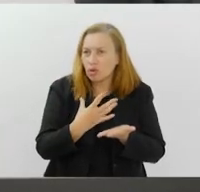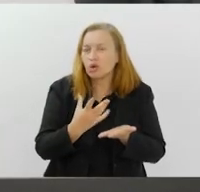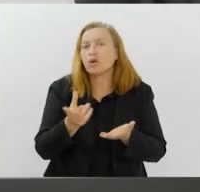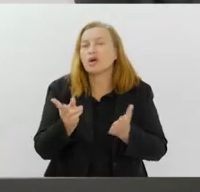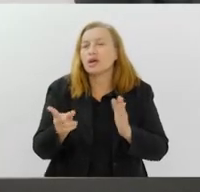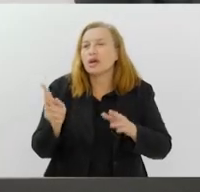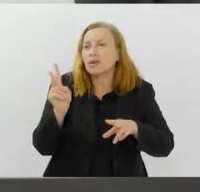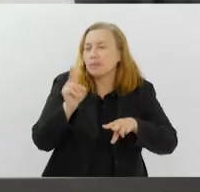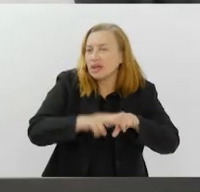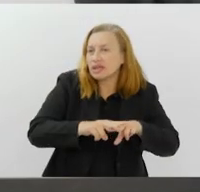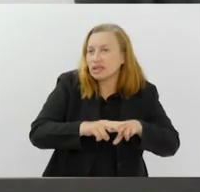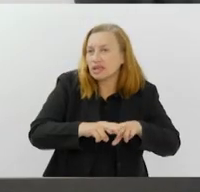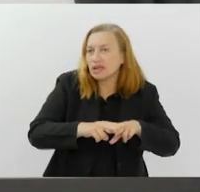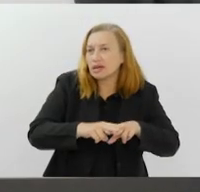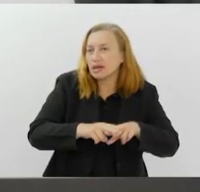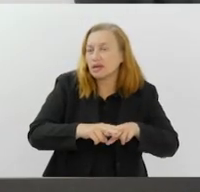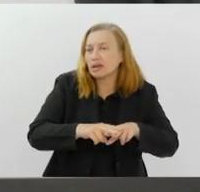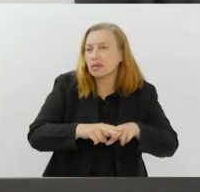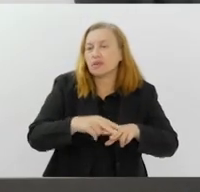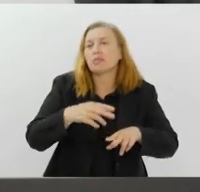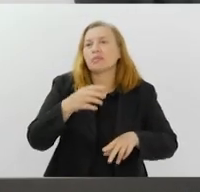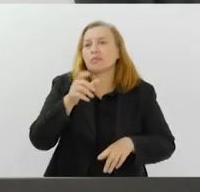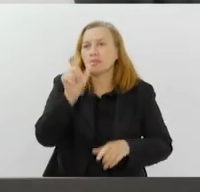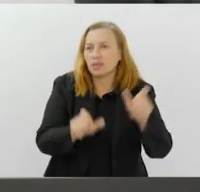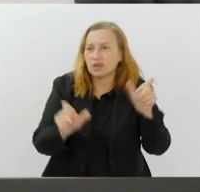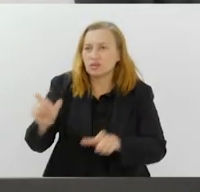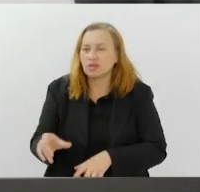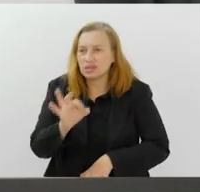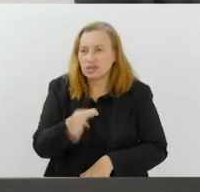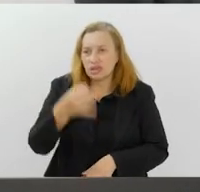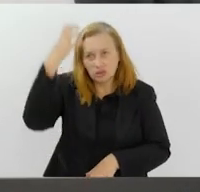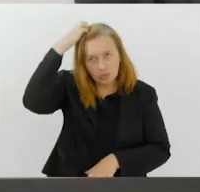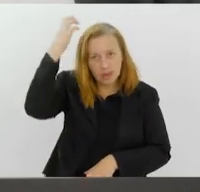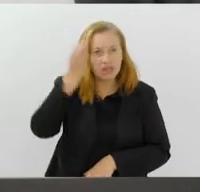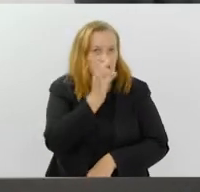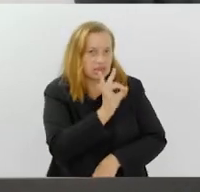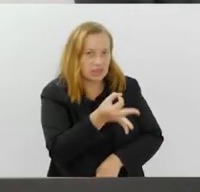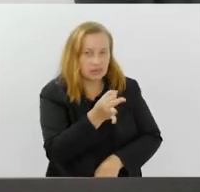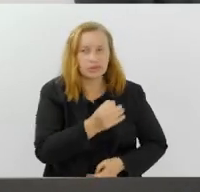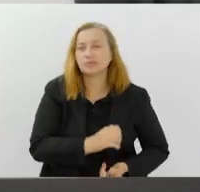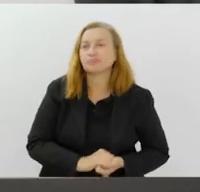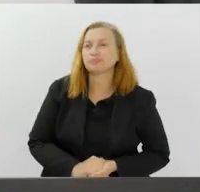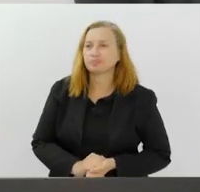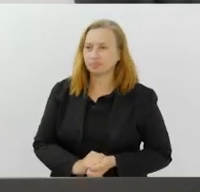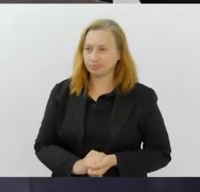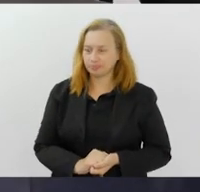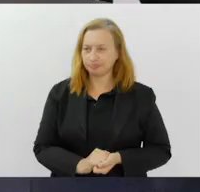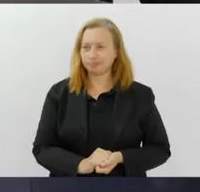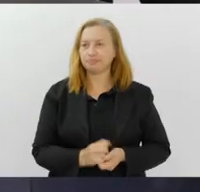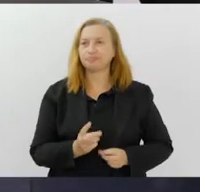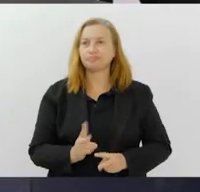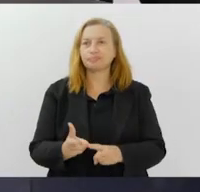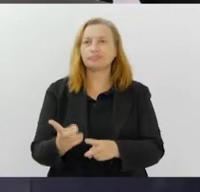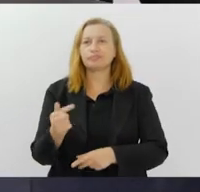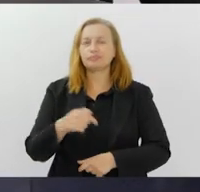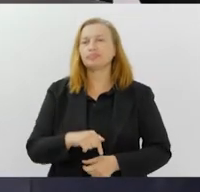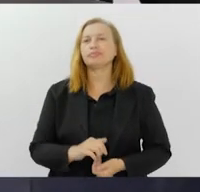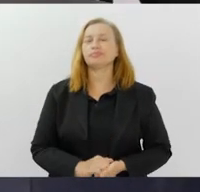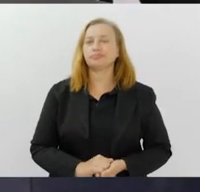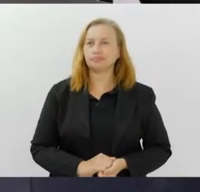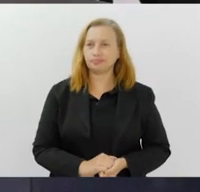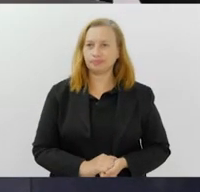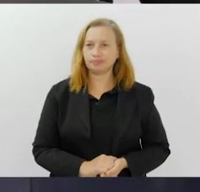facínoras Bom exatamente ah continuando aqui